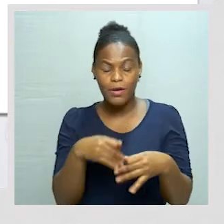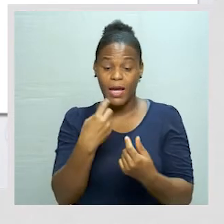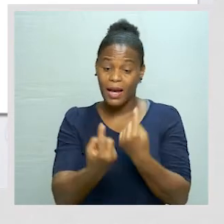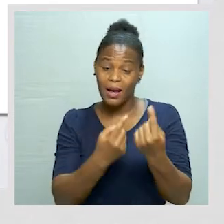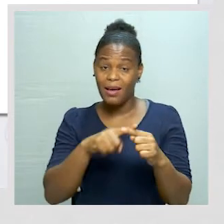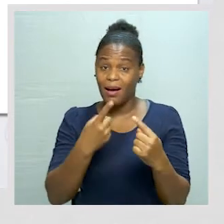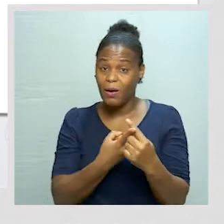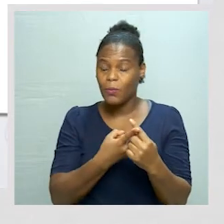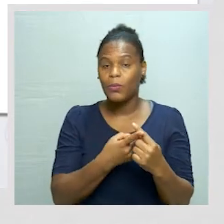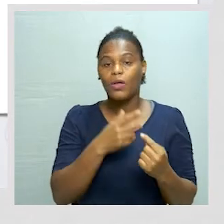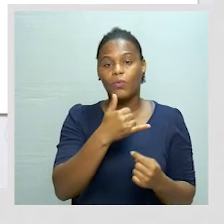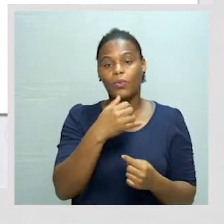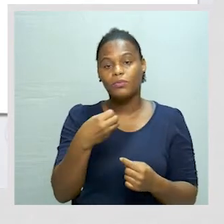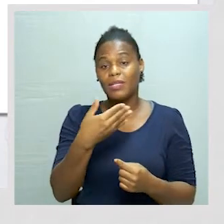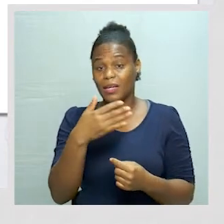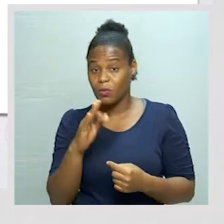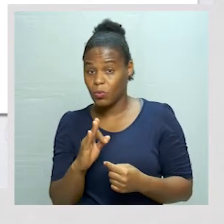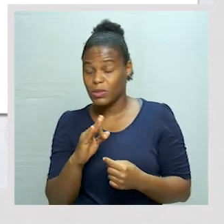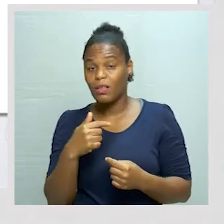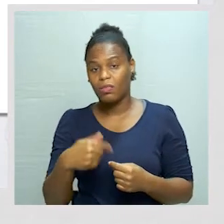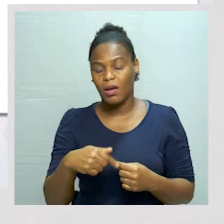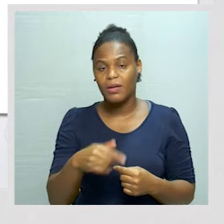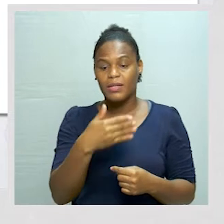ano, em 2014,